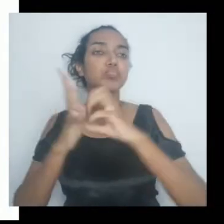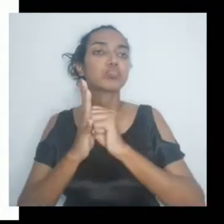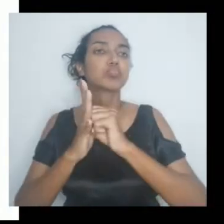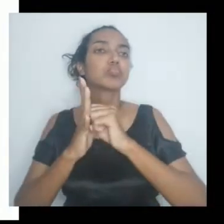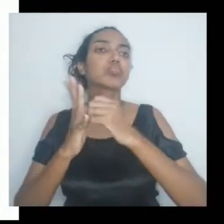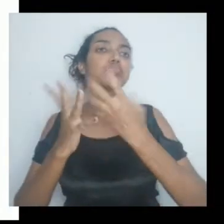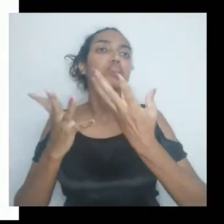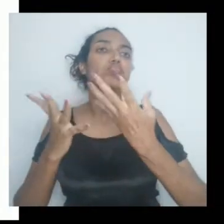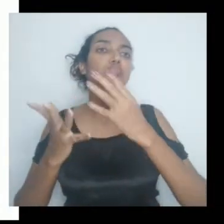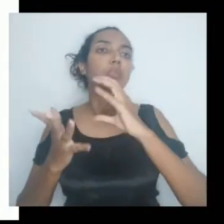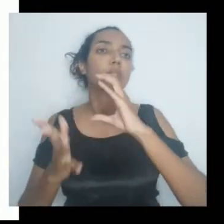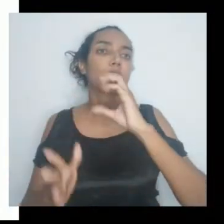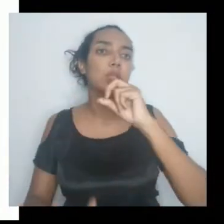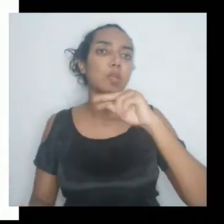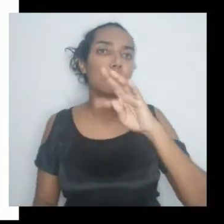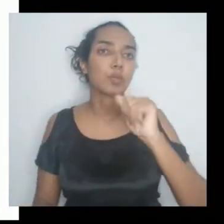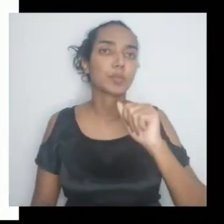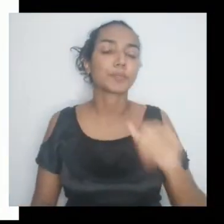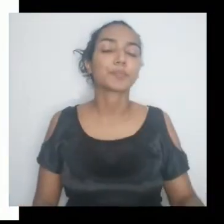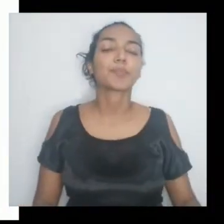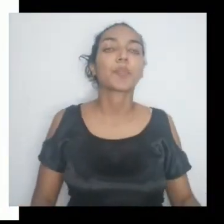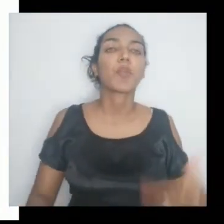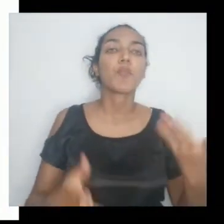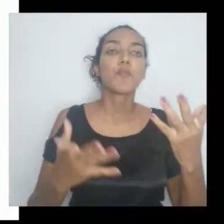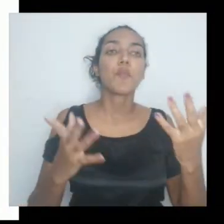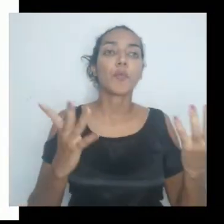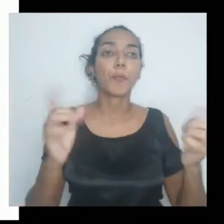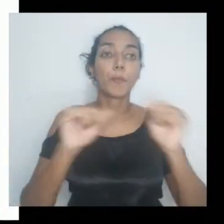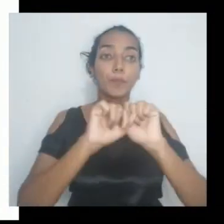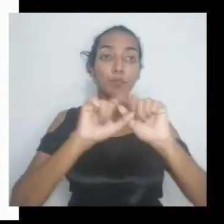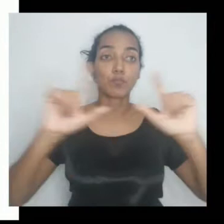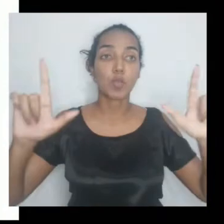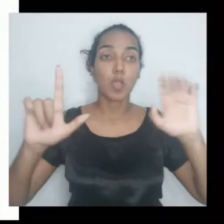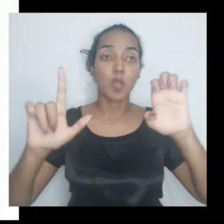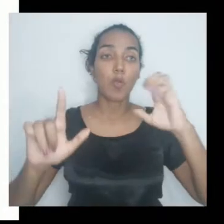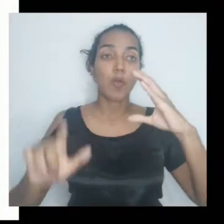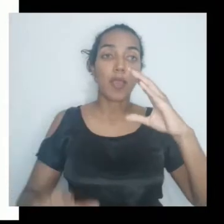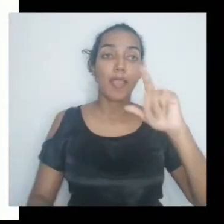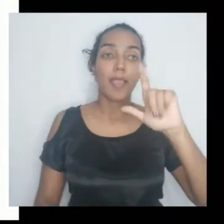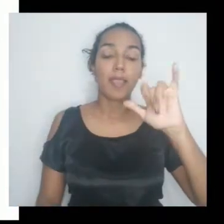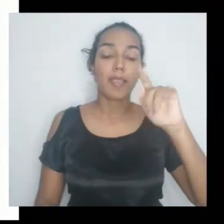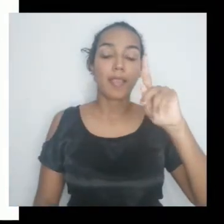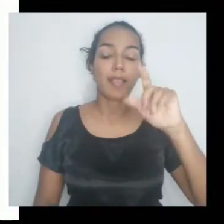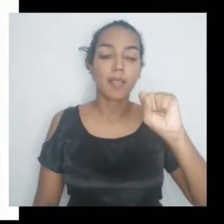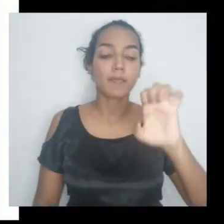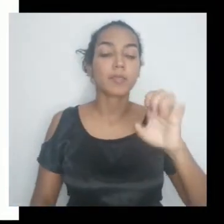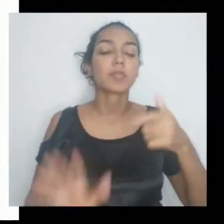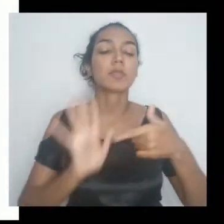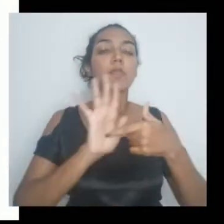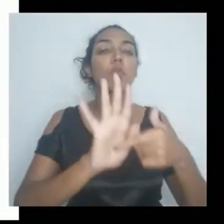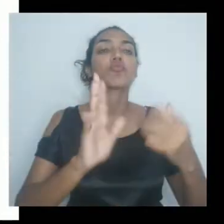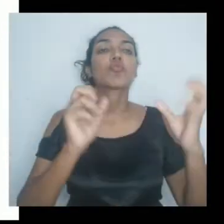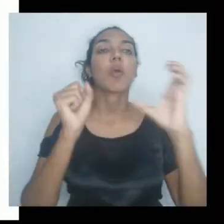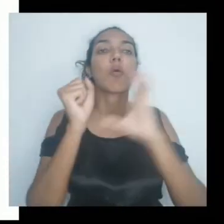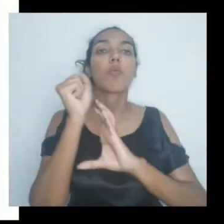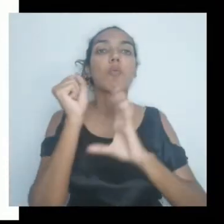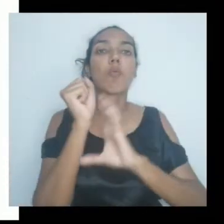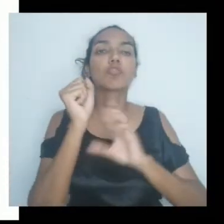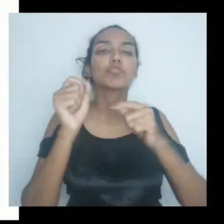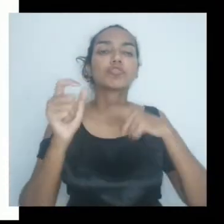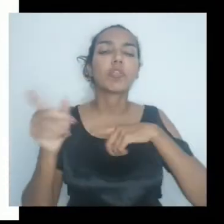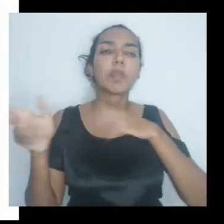alternar entre o Eclipse e mostrar um pouco de código, e a gente vai fazer um conjunto de passos mostrando o código executando,